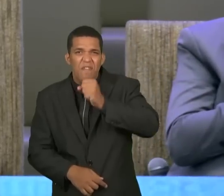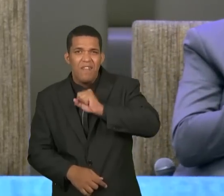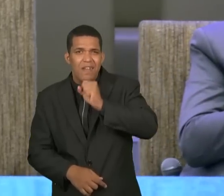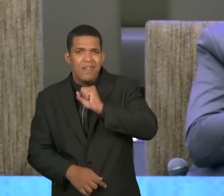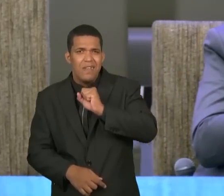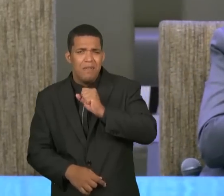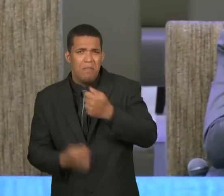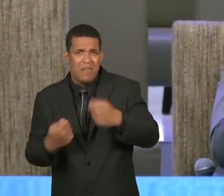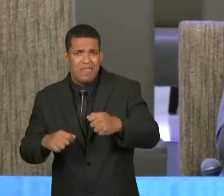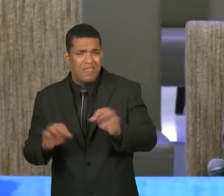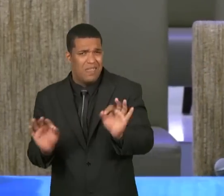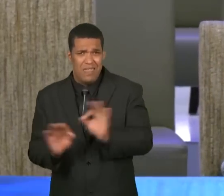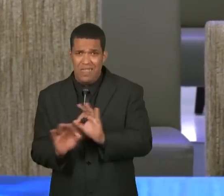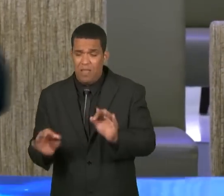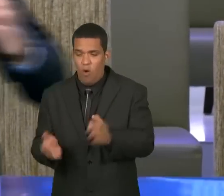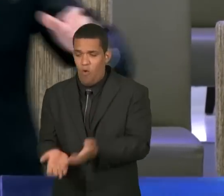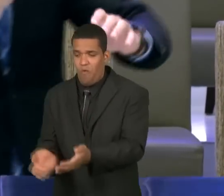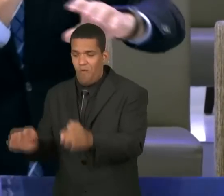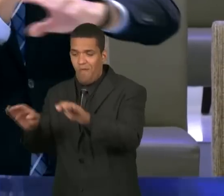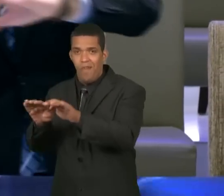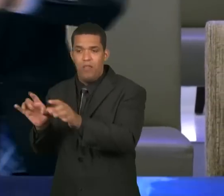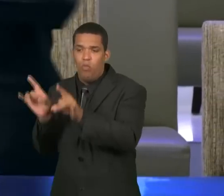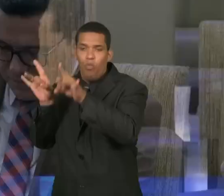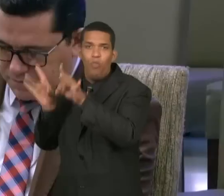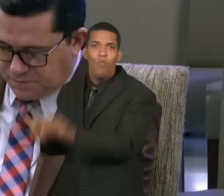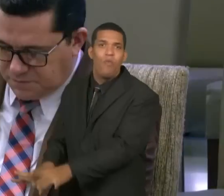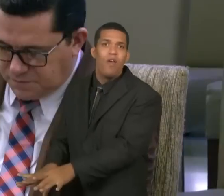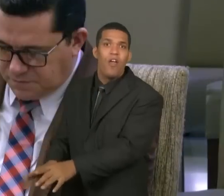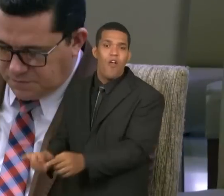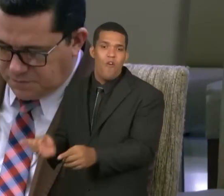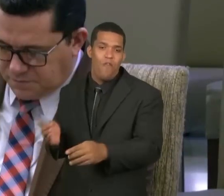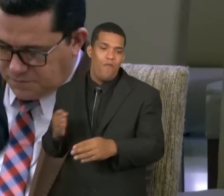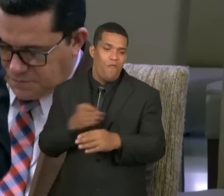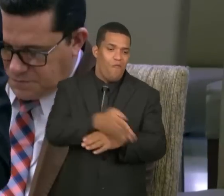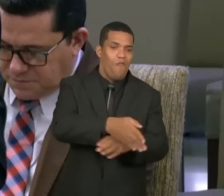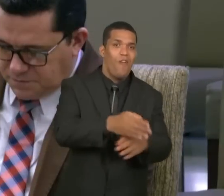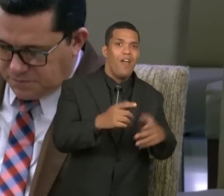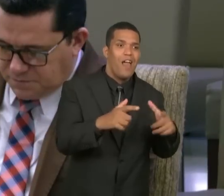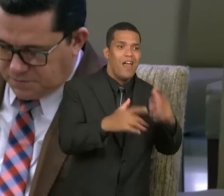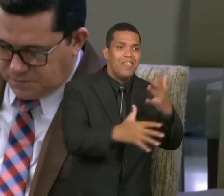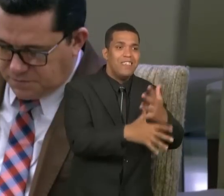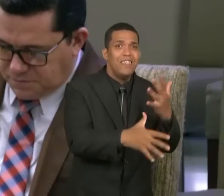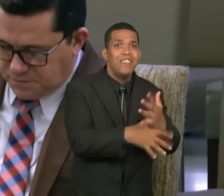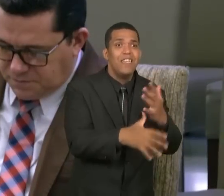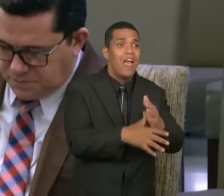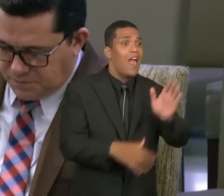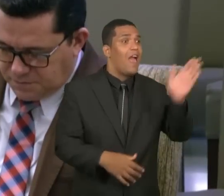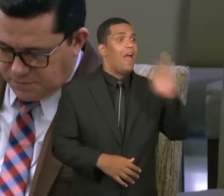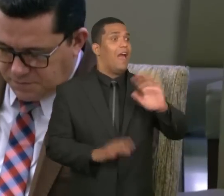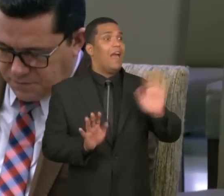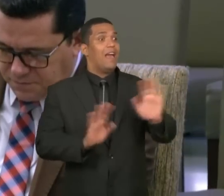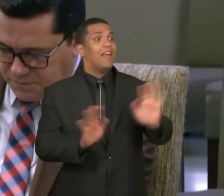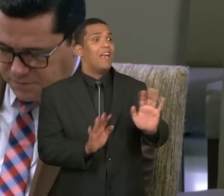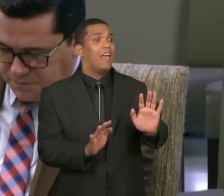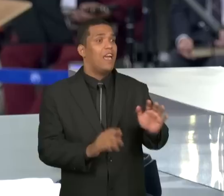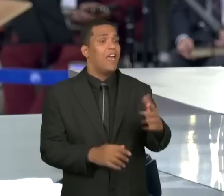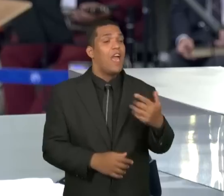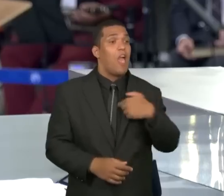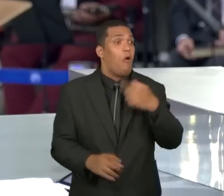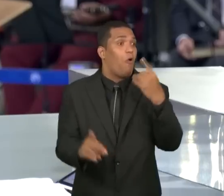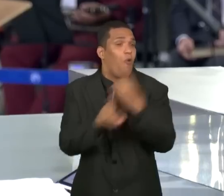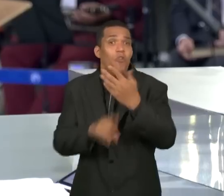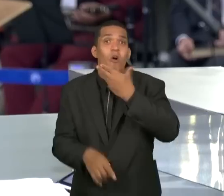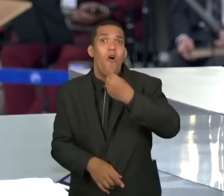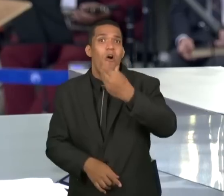o vaso de água onde estava e voltou para o seu povoado correndo dizendo gente encontrei um homem que